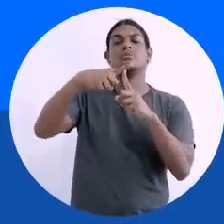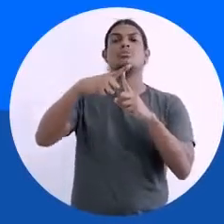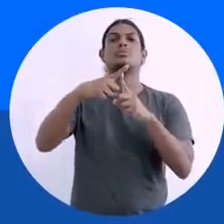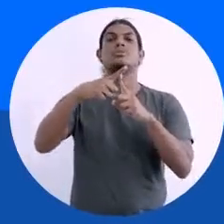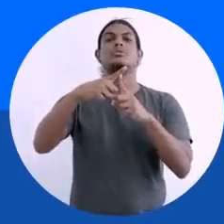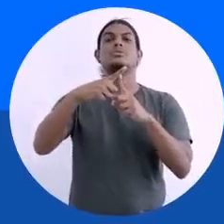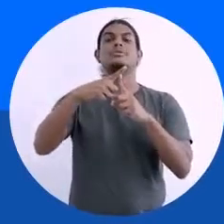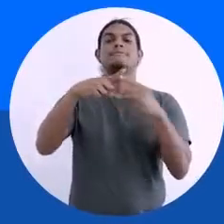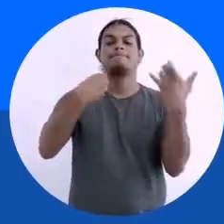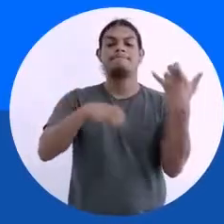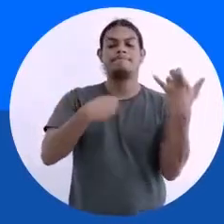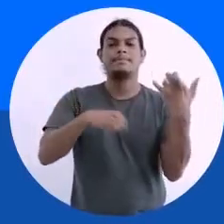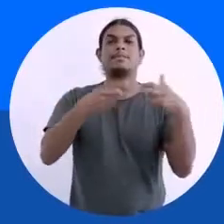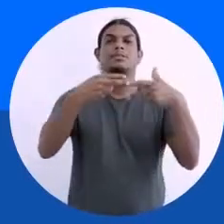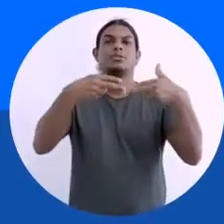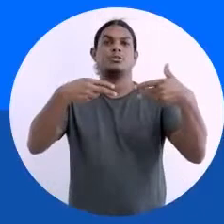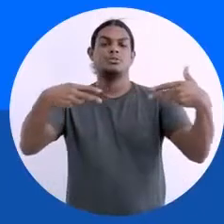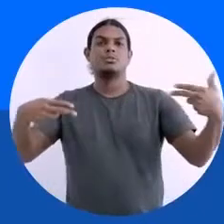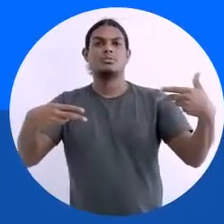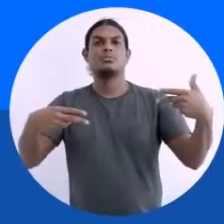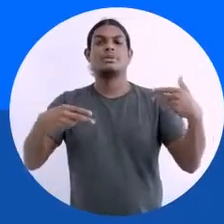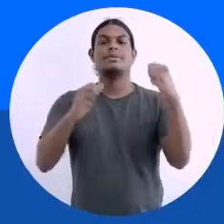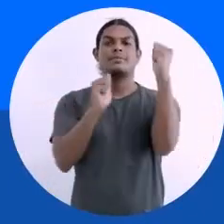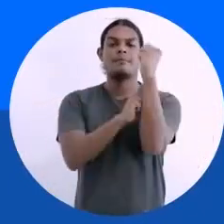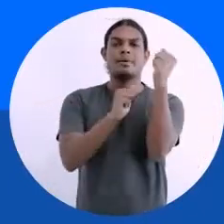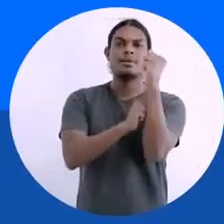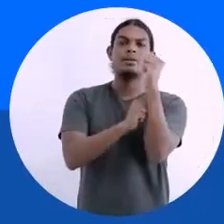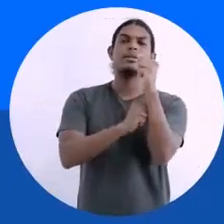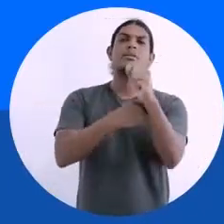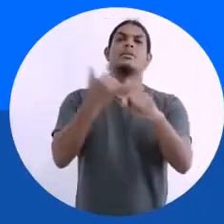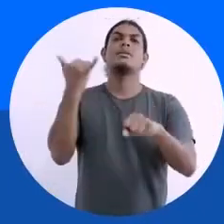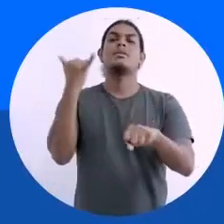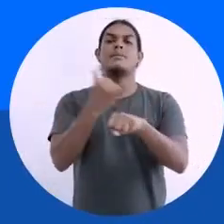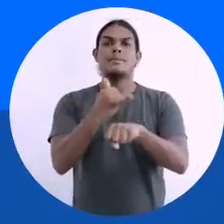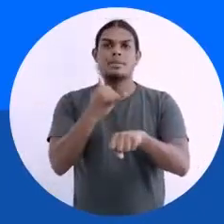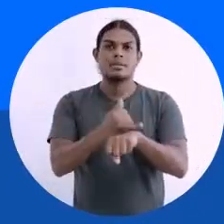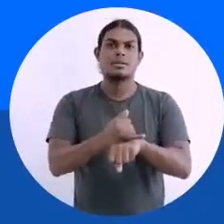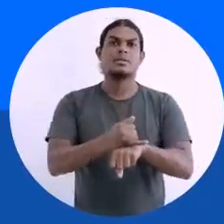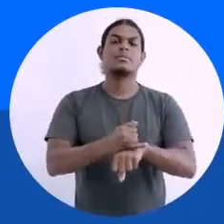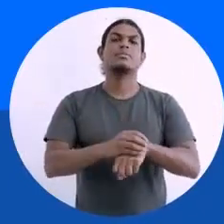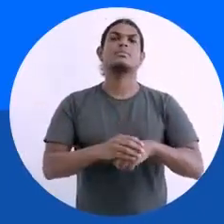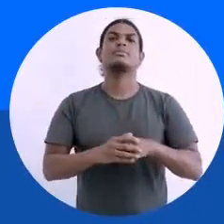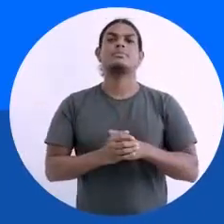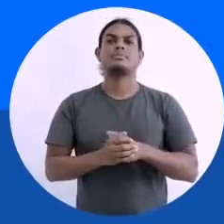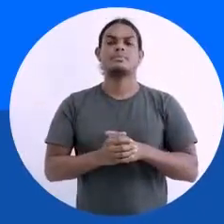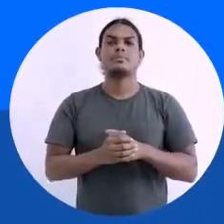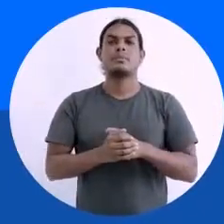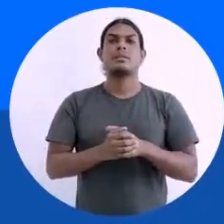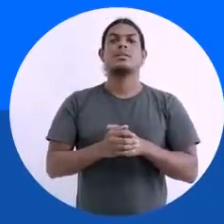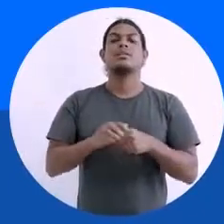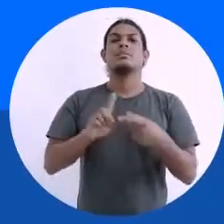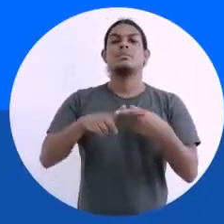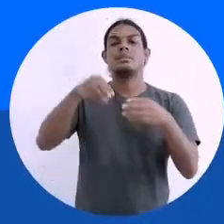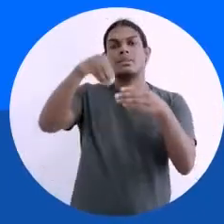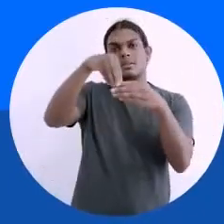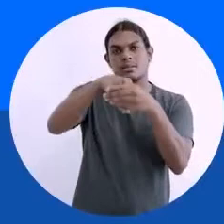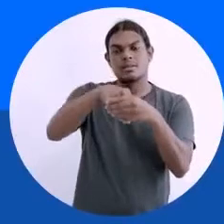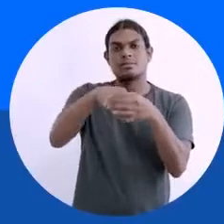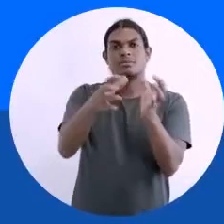cordas. E dentro da classe instrumentos de corda, o 787 é corda, vocês vão encontrar, por